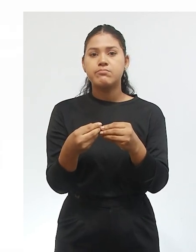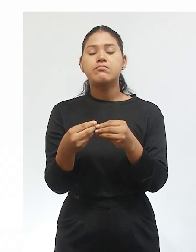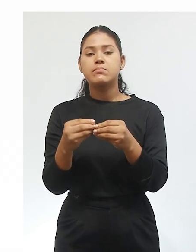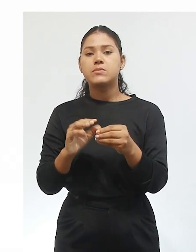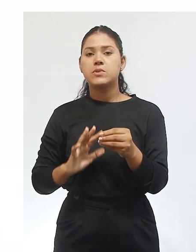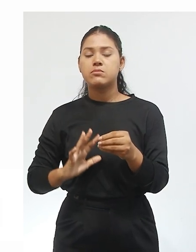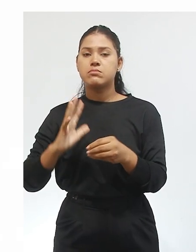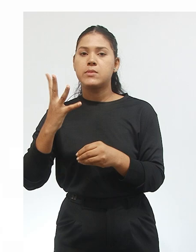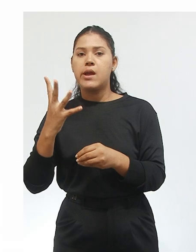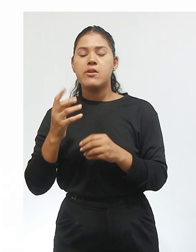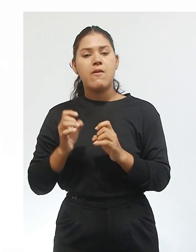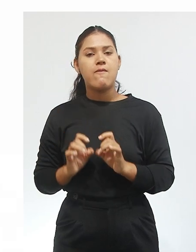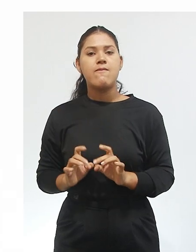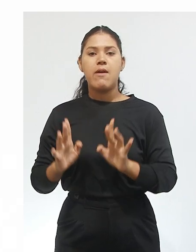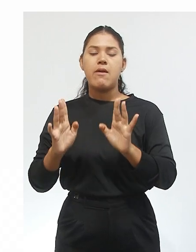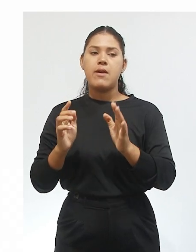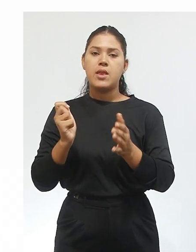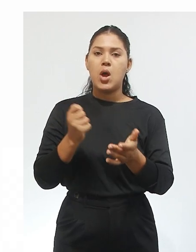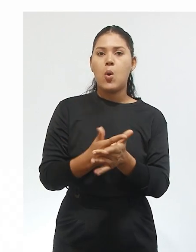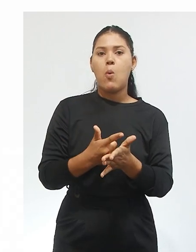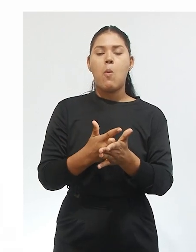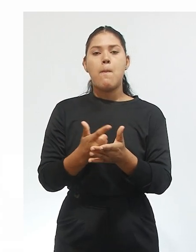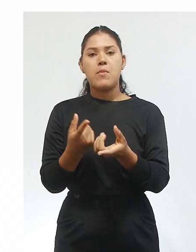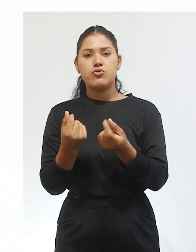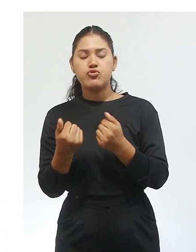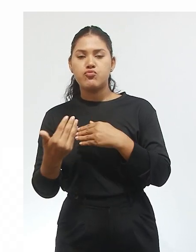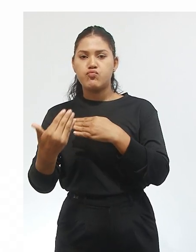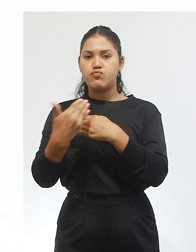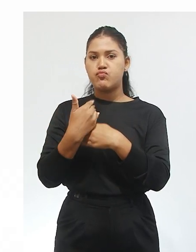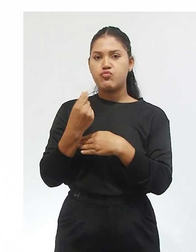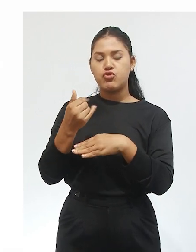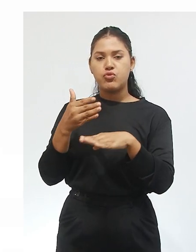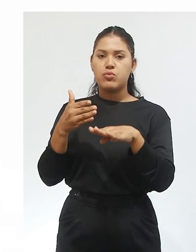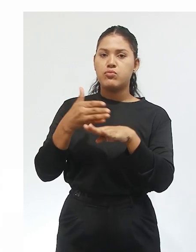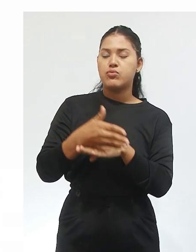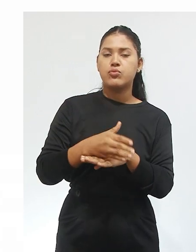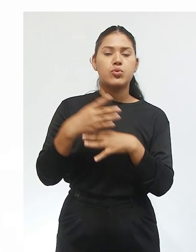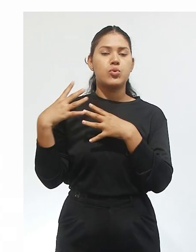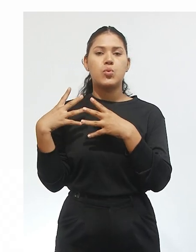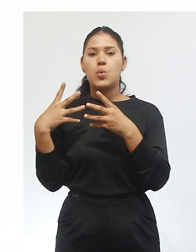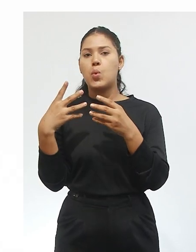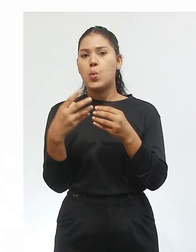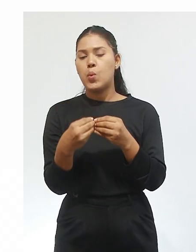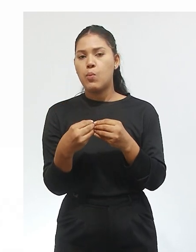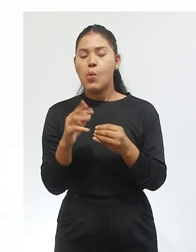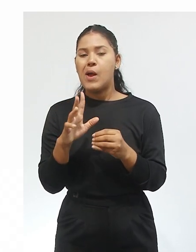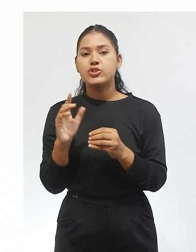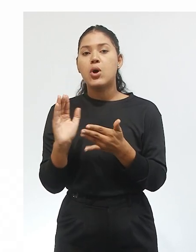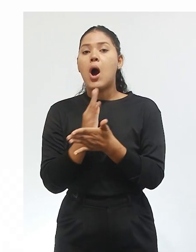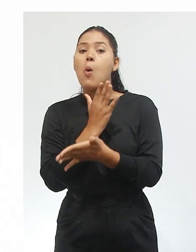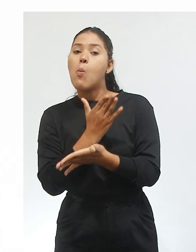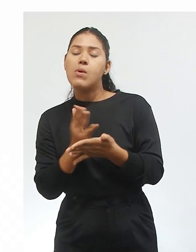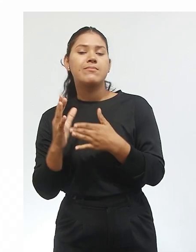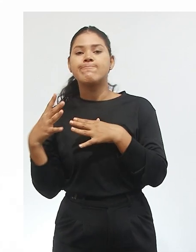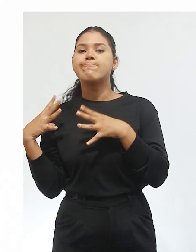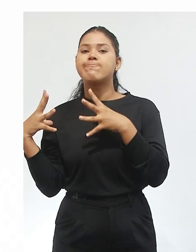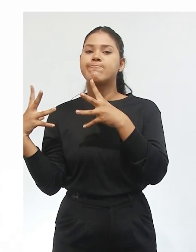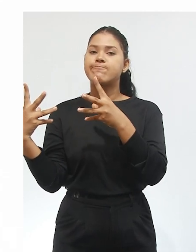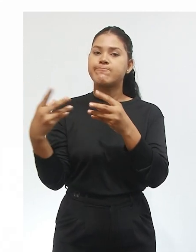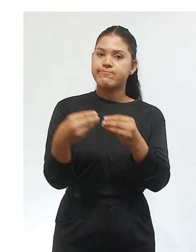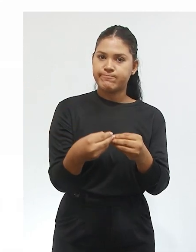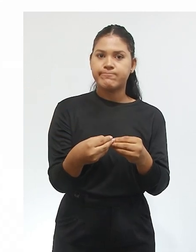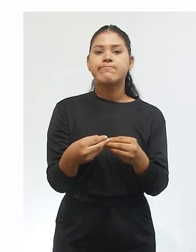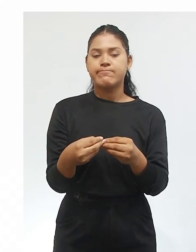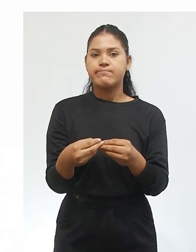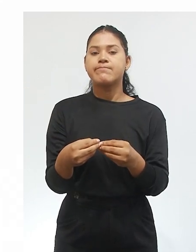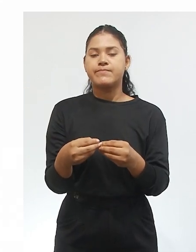todos os fatos contábeis da empresa. Não apenas uma operação ou outra. Tem alguns livros que, por exemplo, o livro